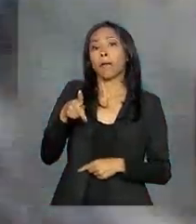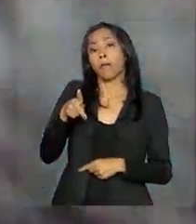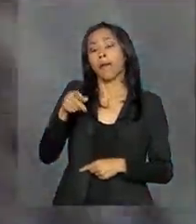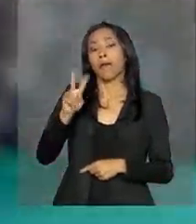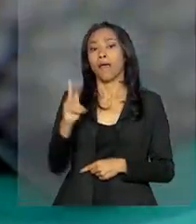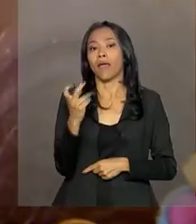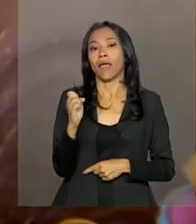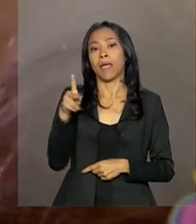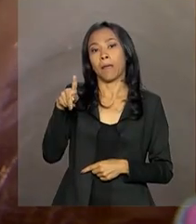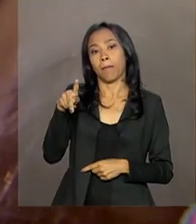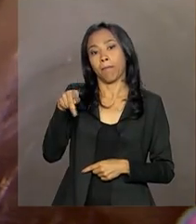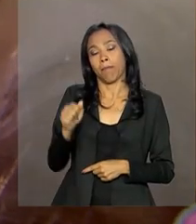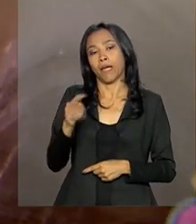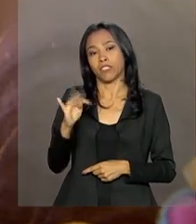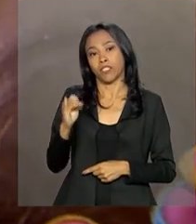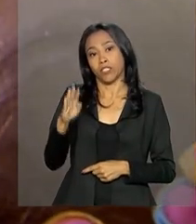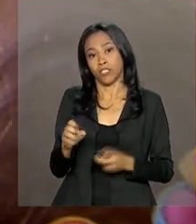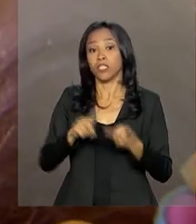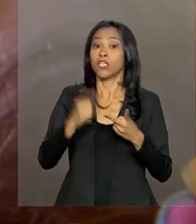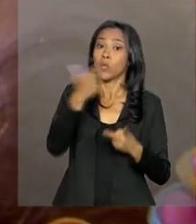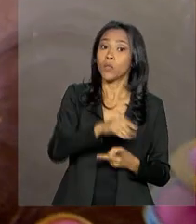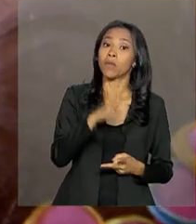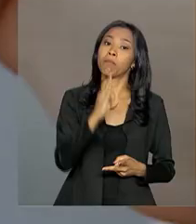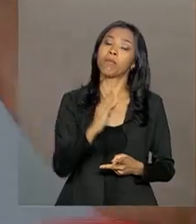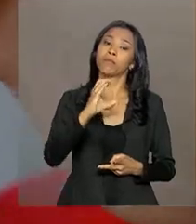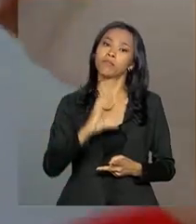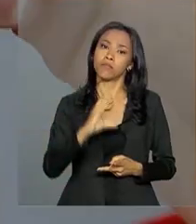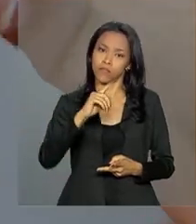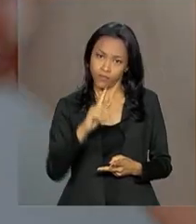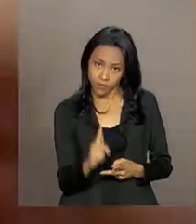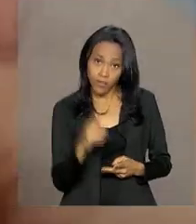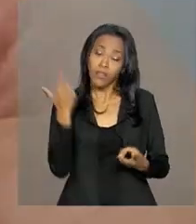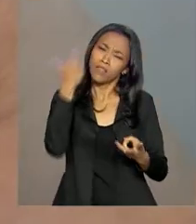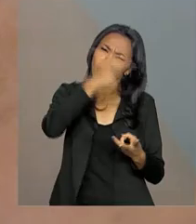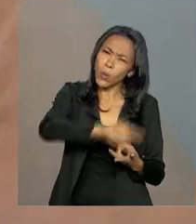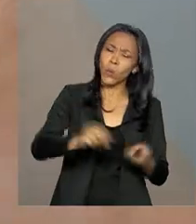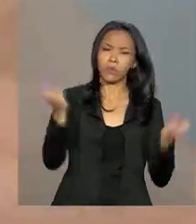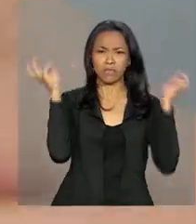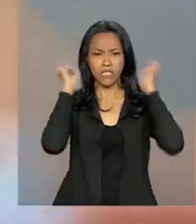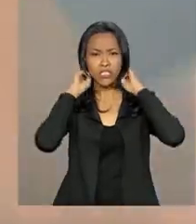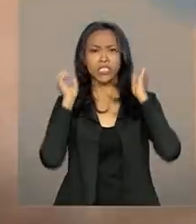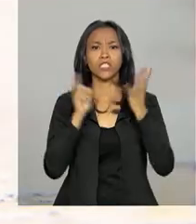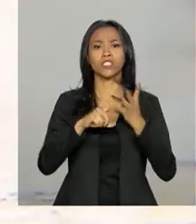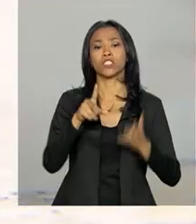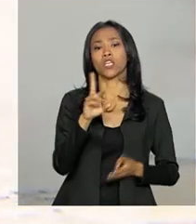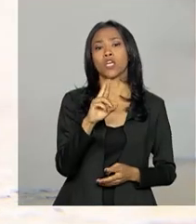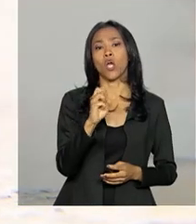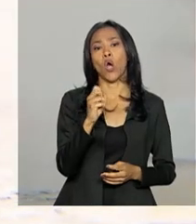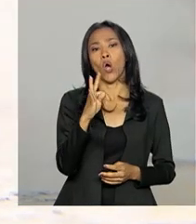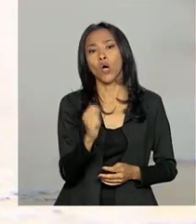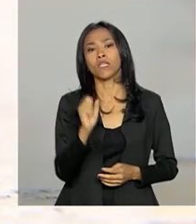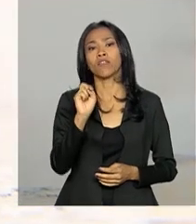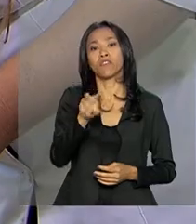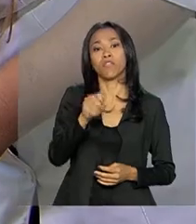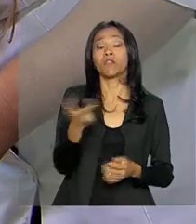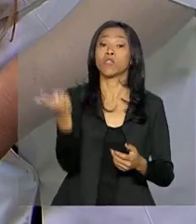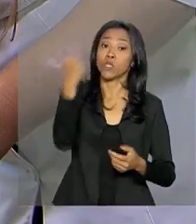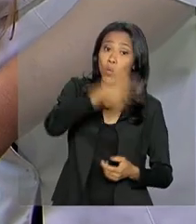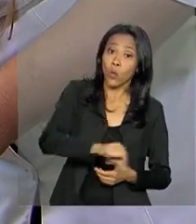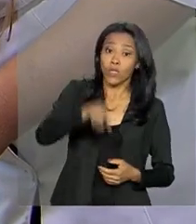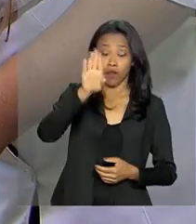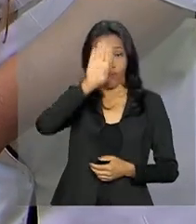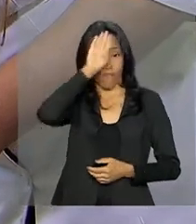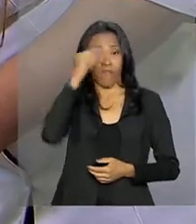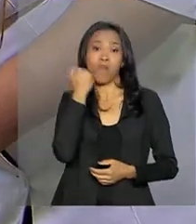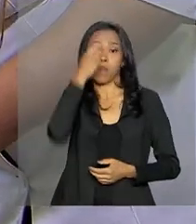a BCG. Mas tem ainda muitas outras, como a de meningite, o rotavírus e a febre amarela. Elas devem